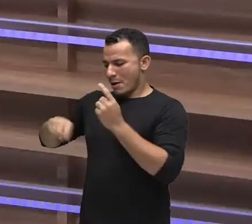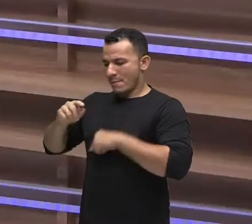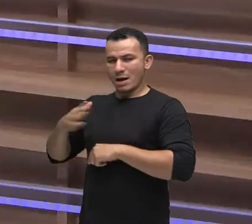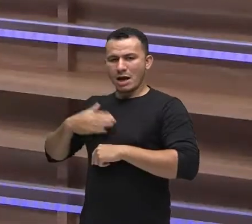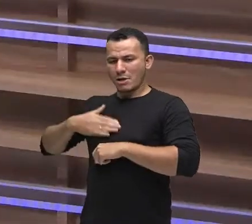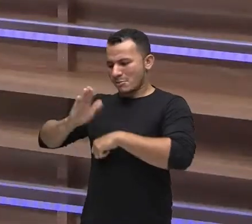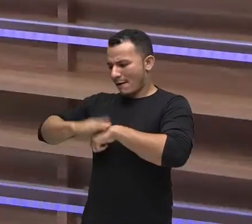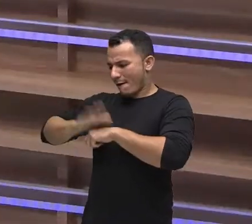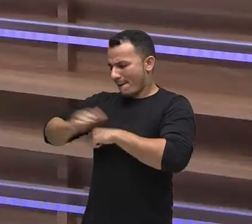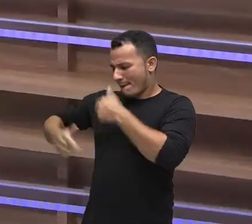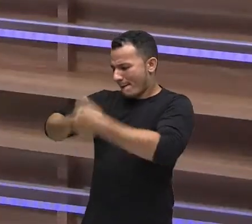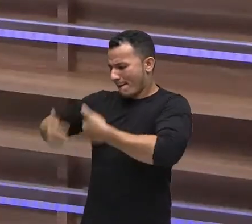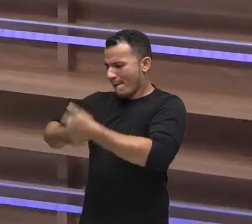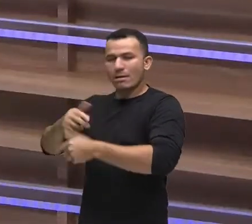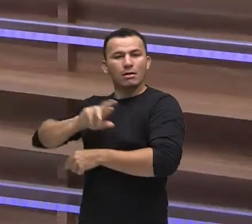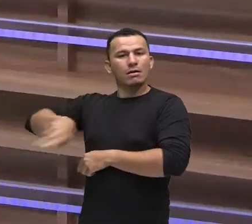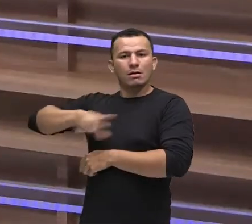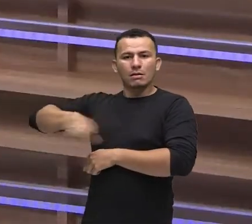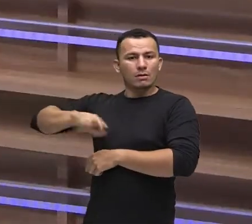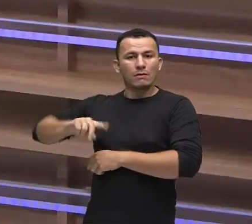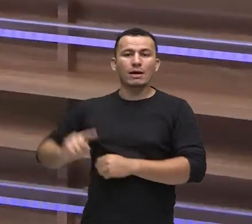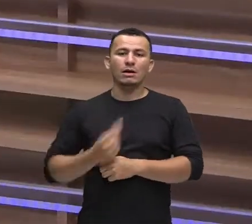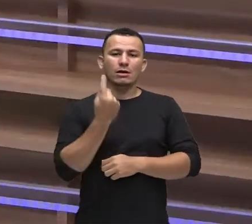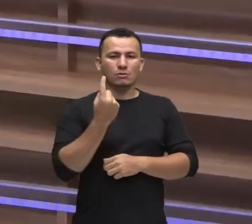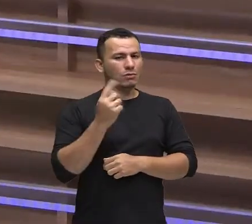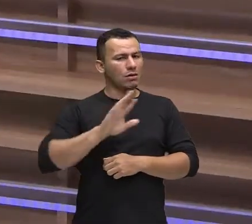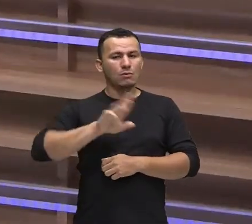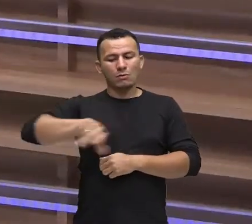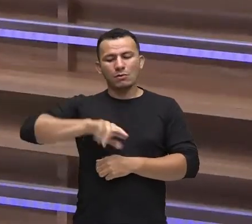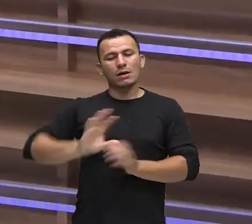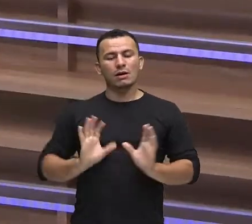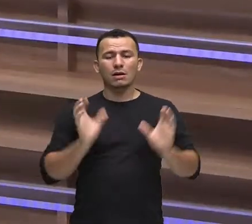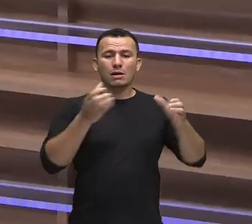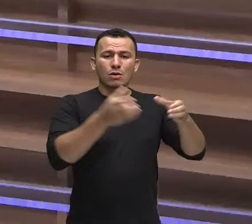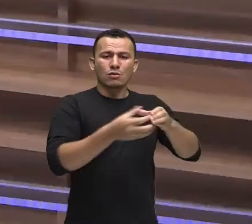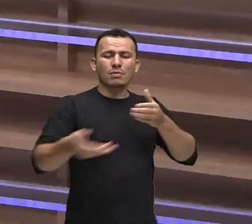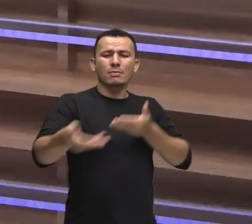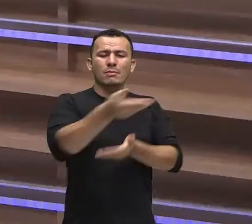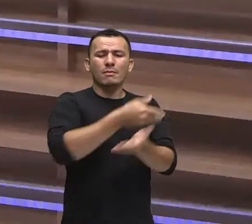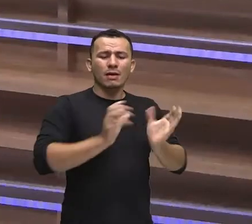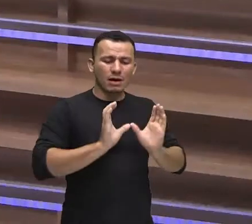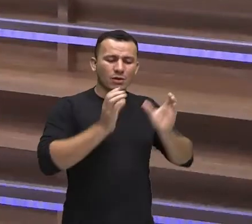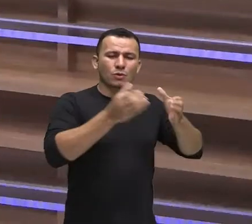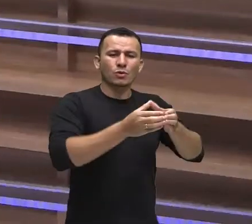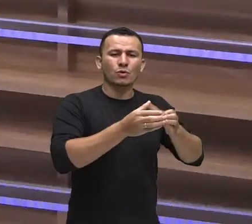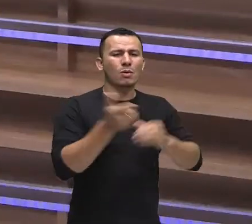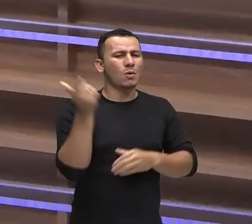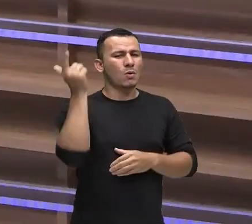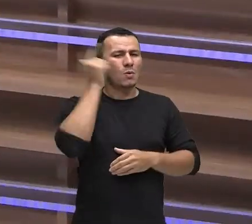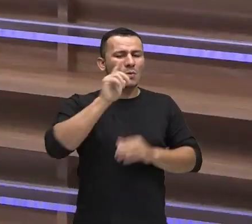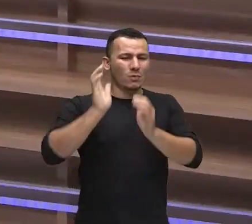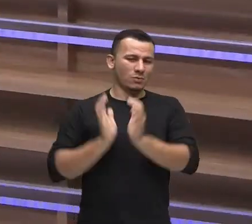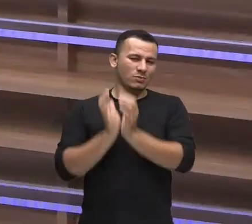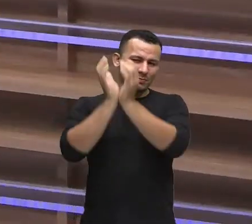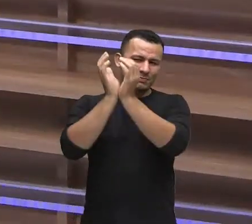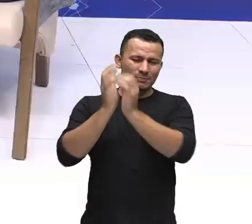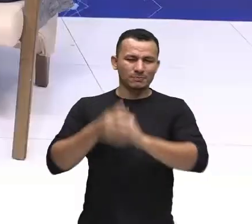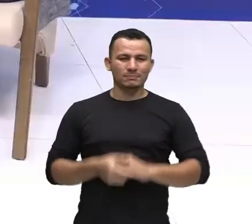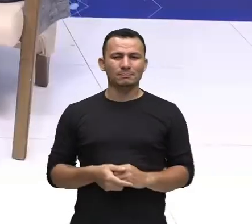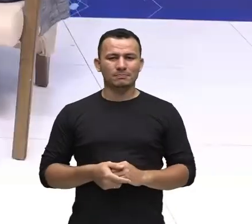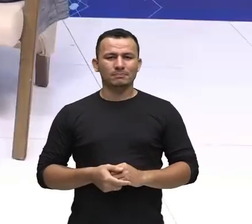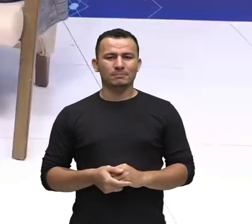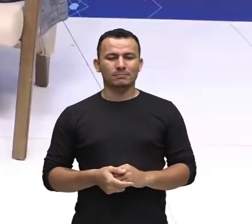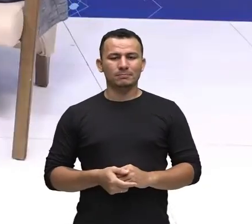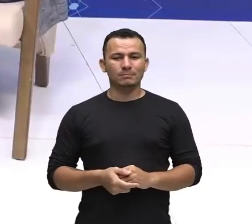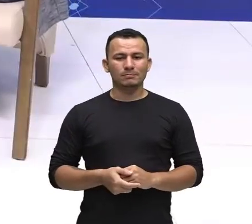mim, mas todos cooperando para o bem de todos, para que todos saiam dali vitoriosos, independente do resultado. Sim, ganhos imateriais,